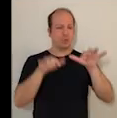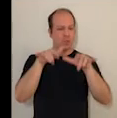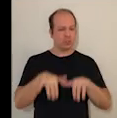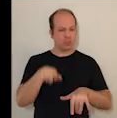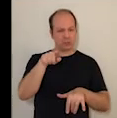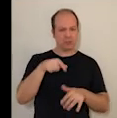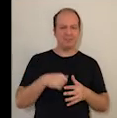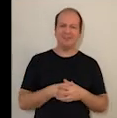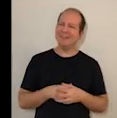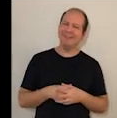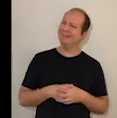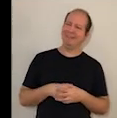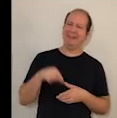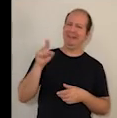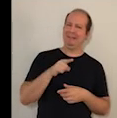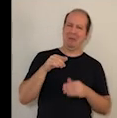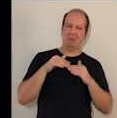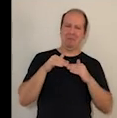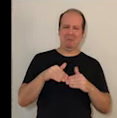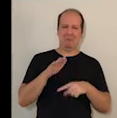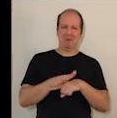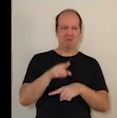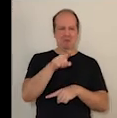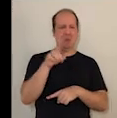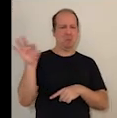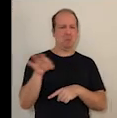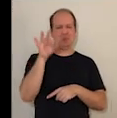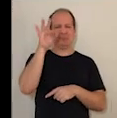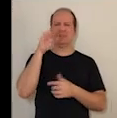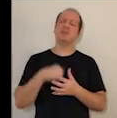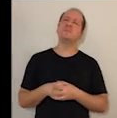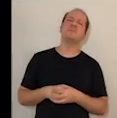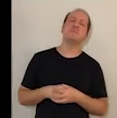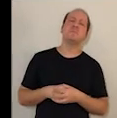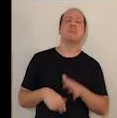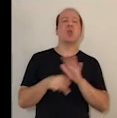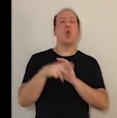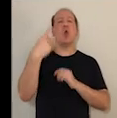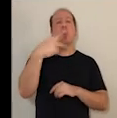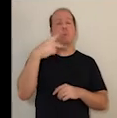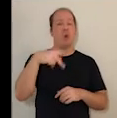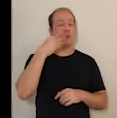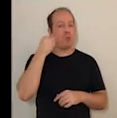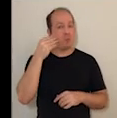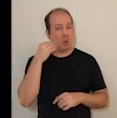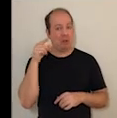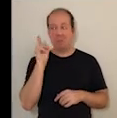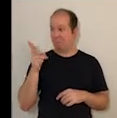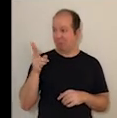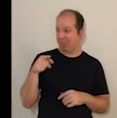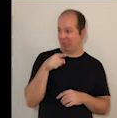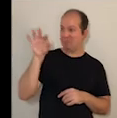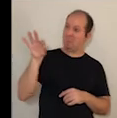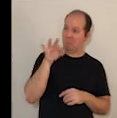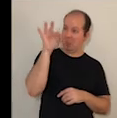Não foi redigido pelo senhor? Mas não em favor de Mosca. Como assim? Excelência, o próprio Volpone e